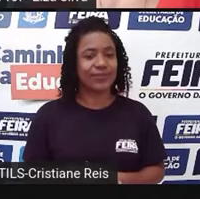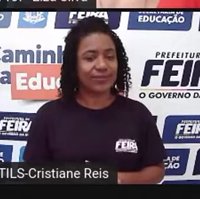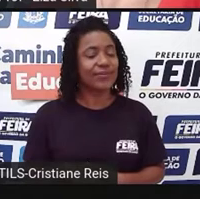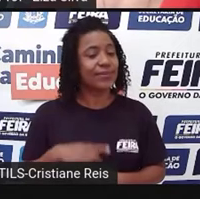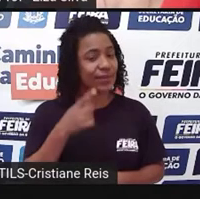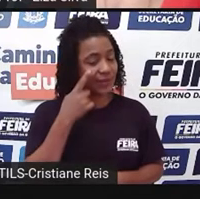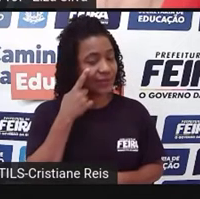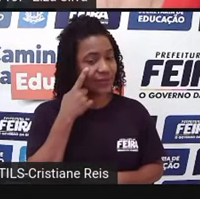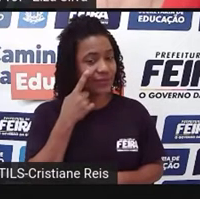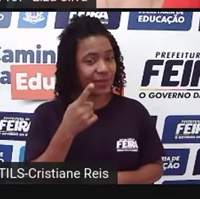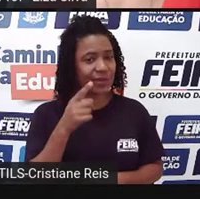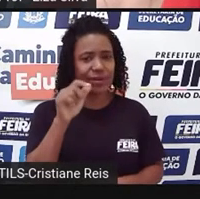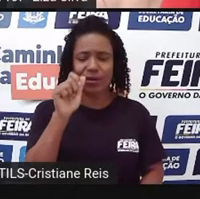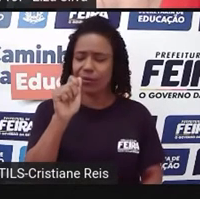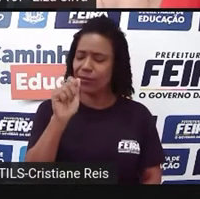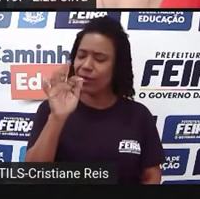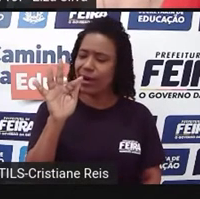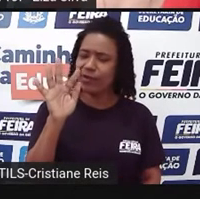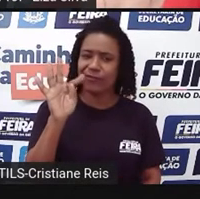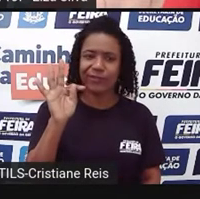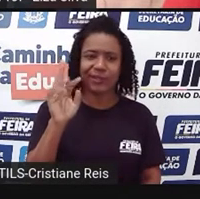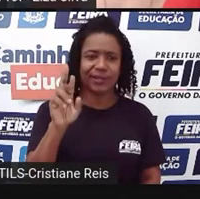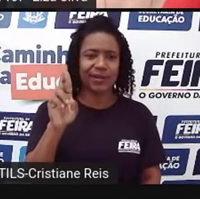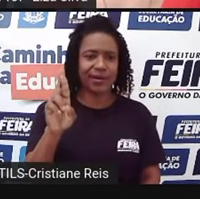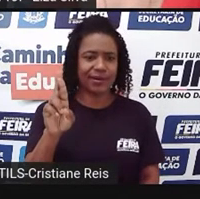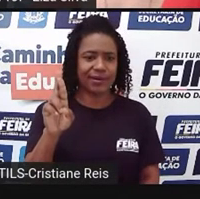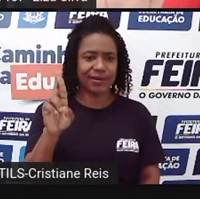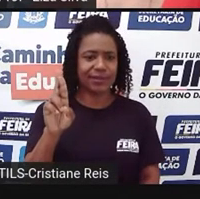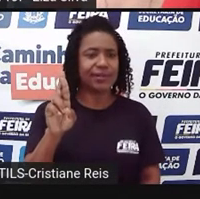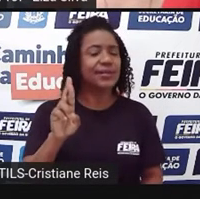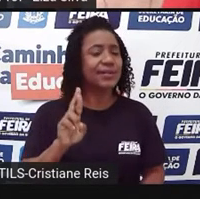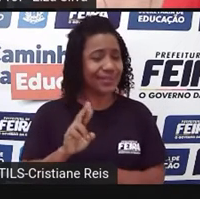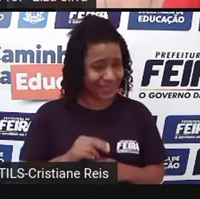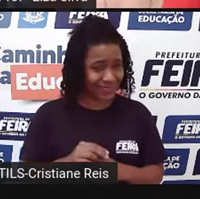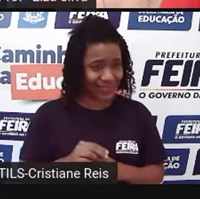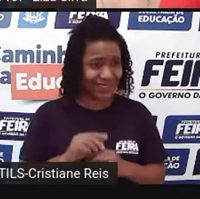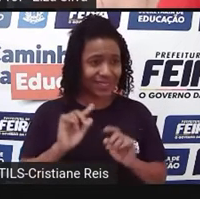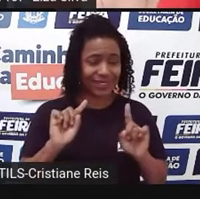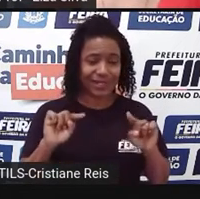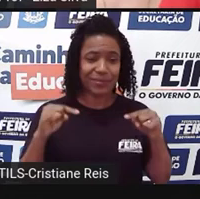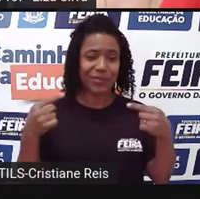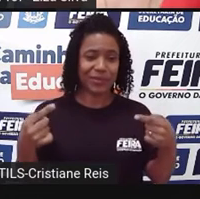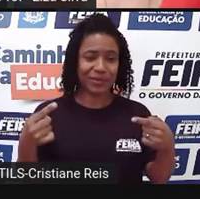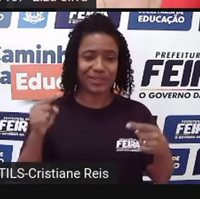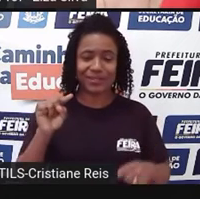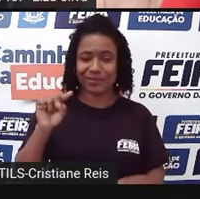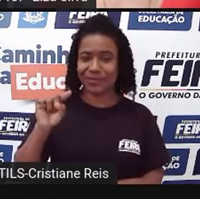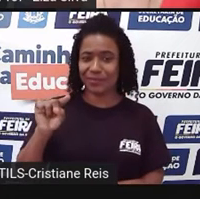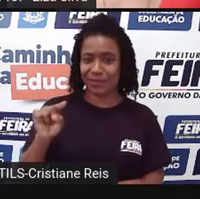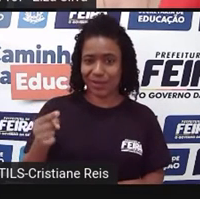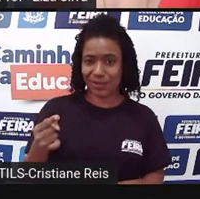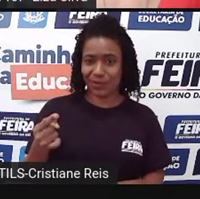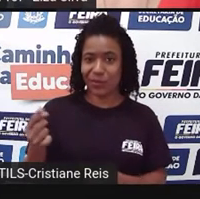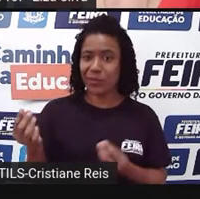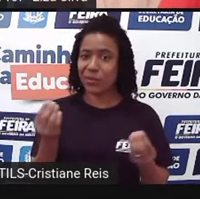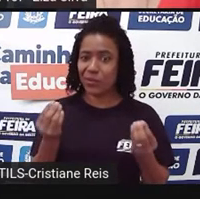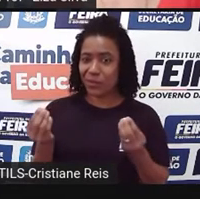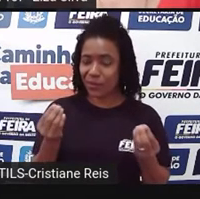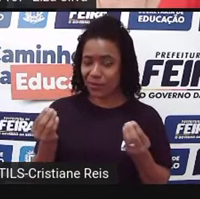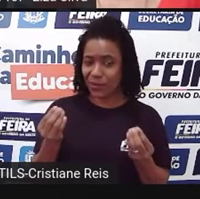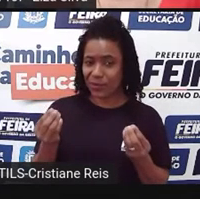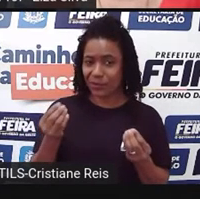o rapper depois de One salsa de né Depois de mil vejam como é que a gente representa